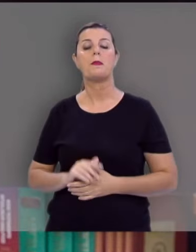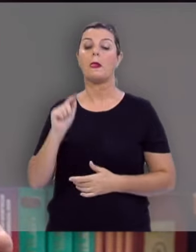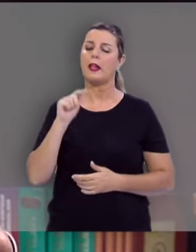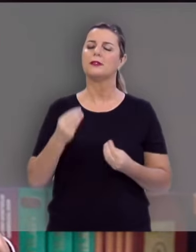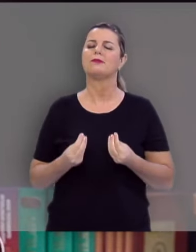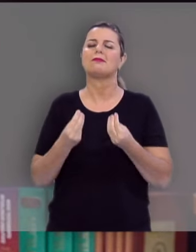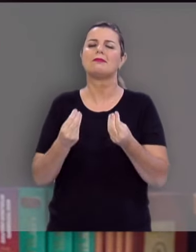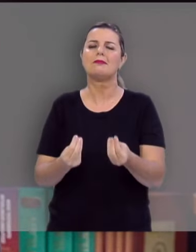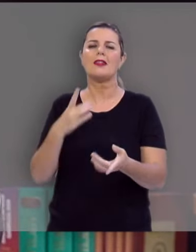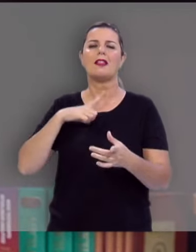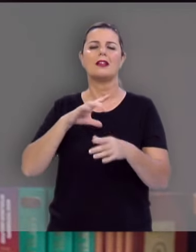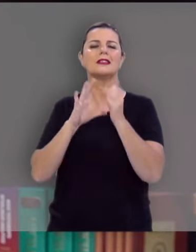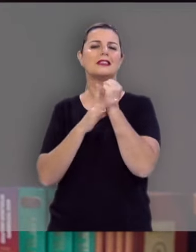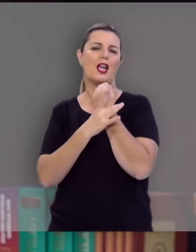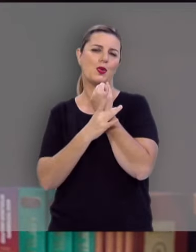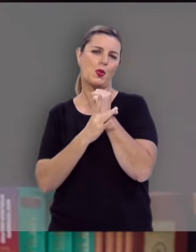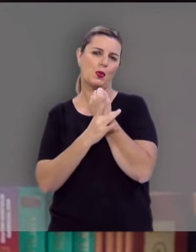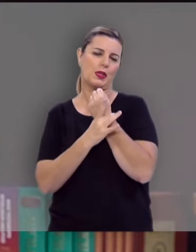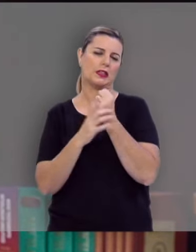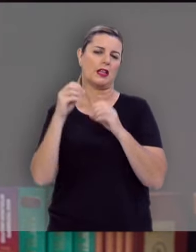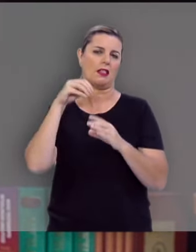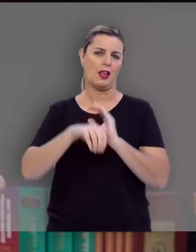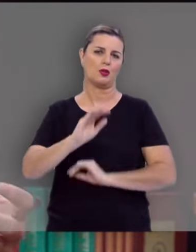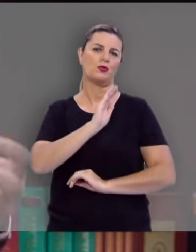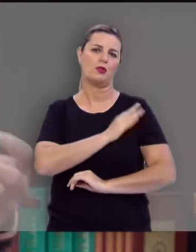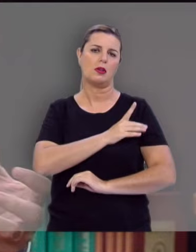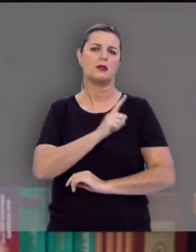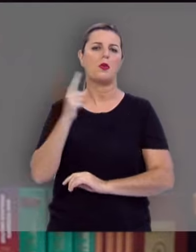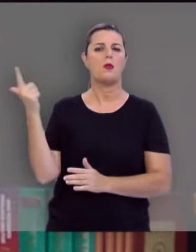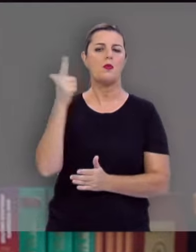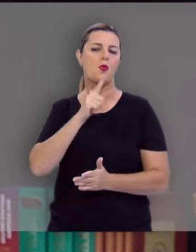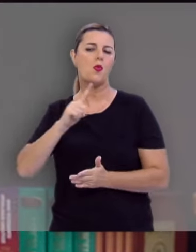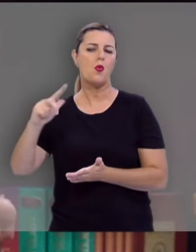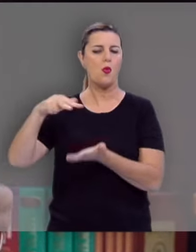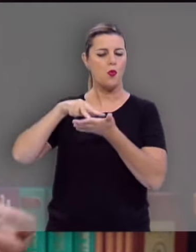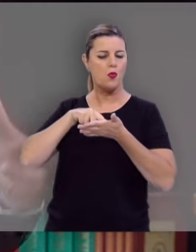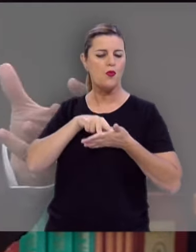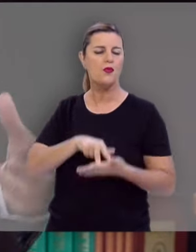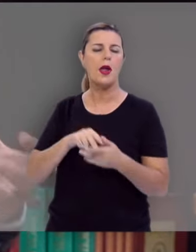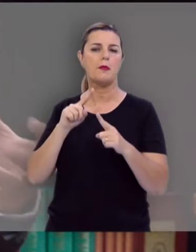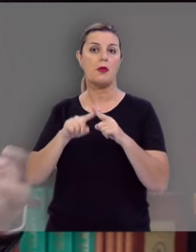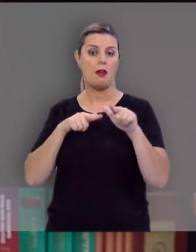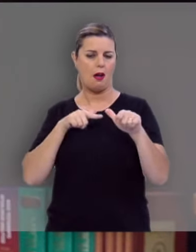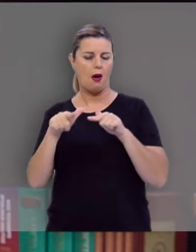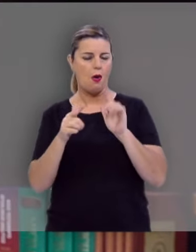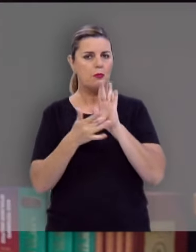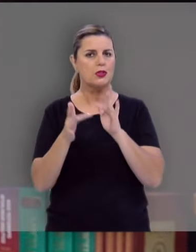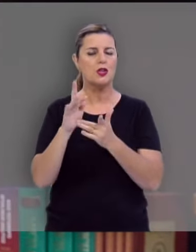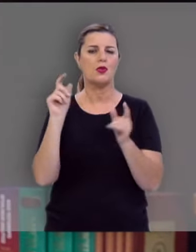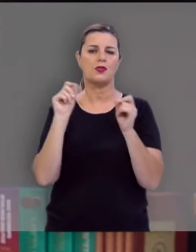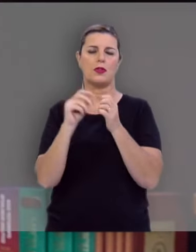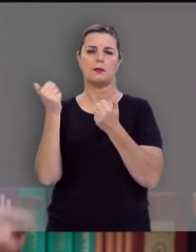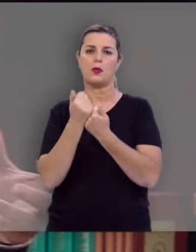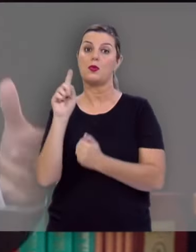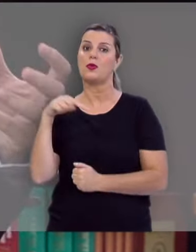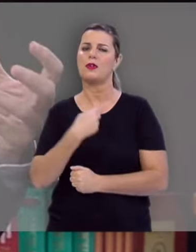né, nos traz essa segurança no coração, né? De que perseveramos, porque a obra que Jesus fez